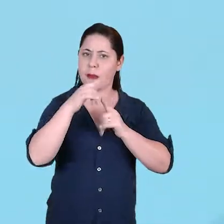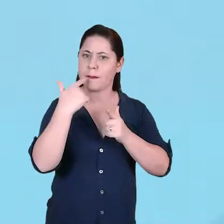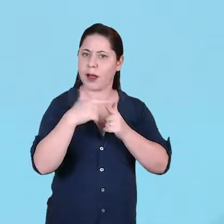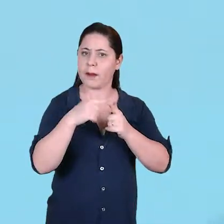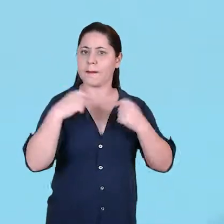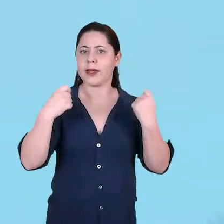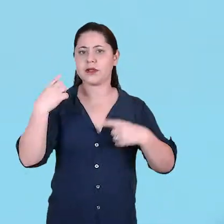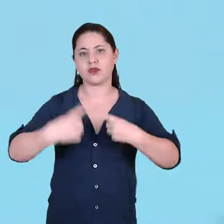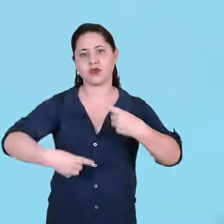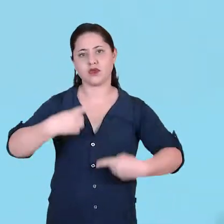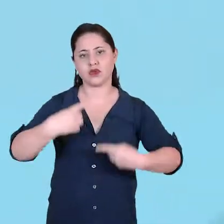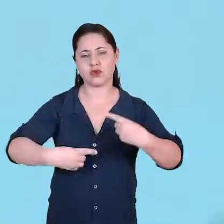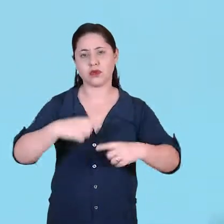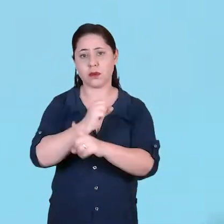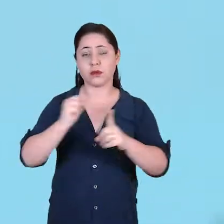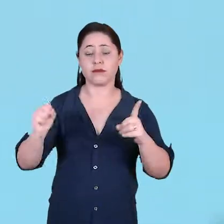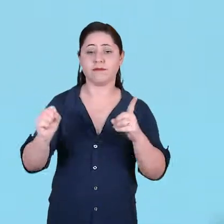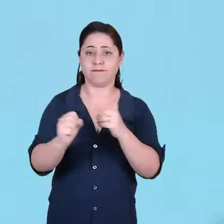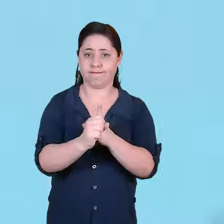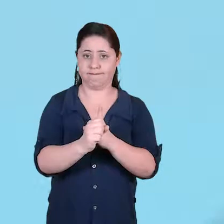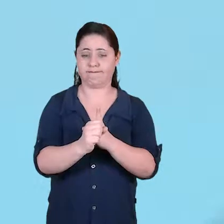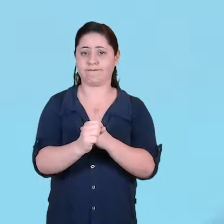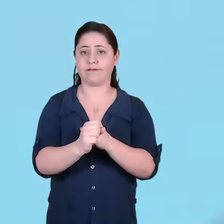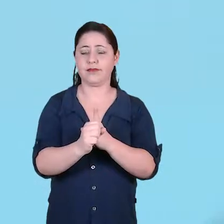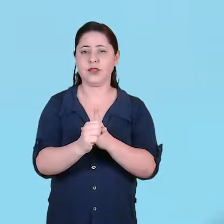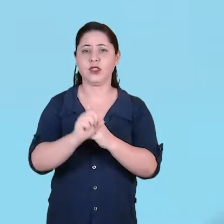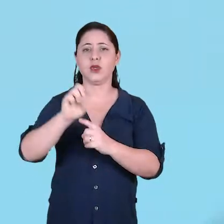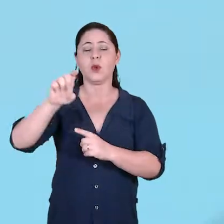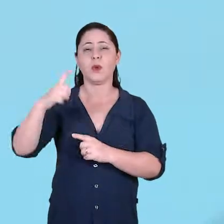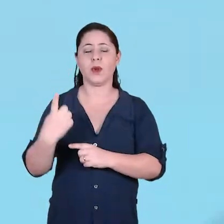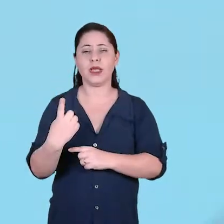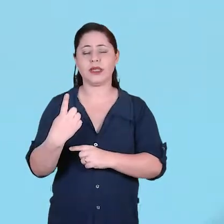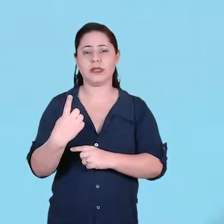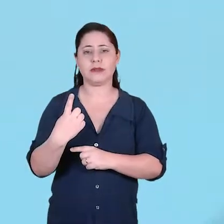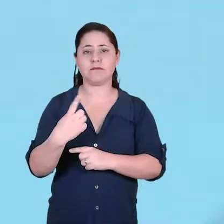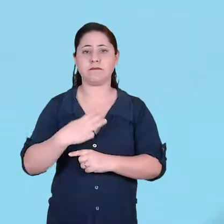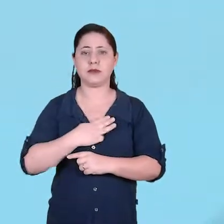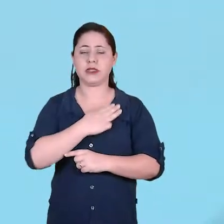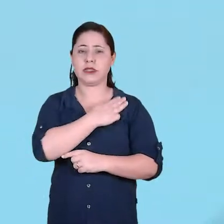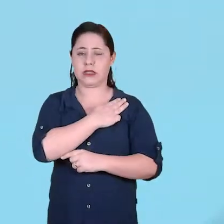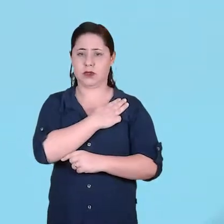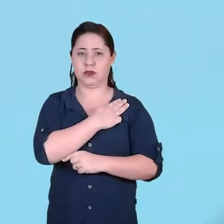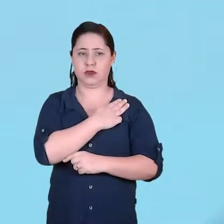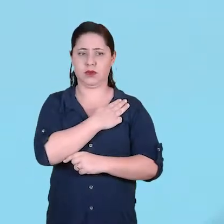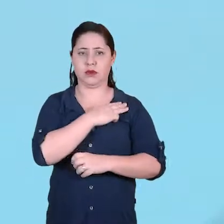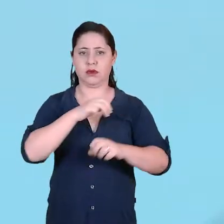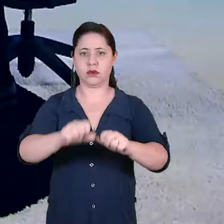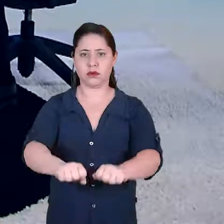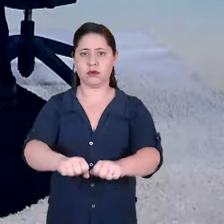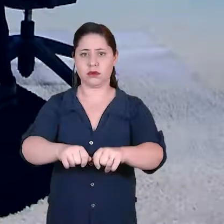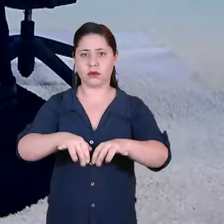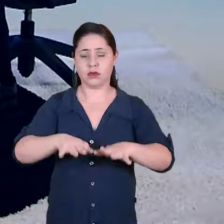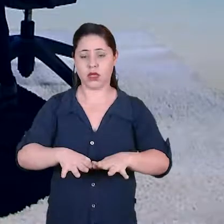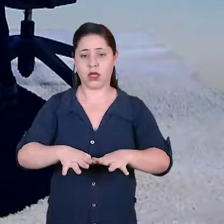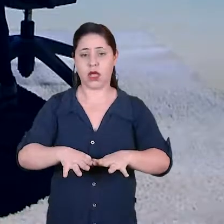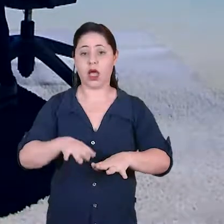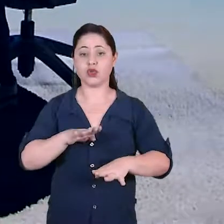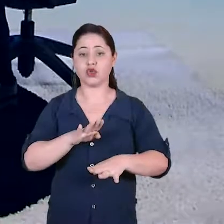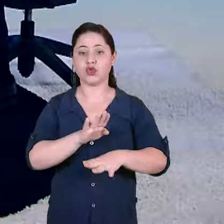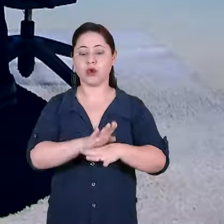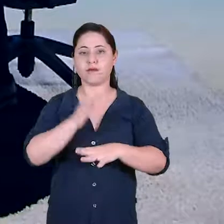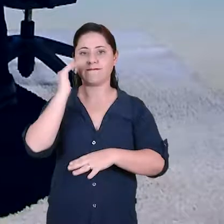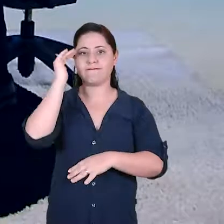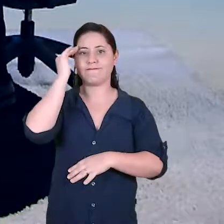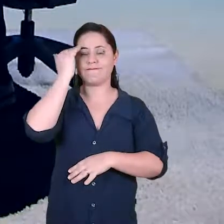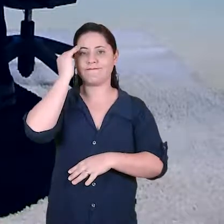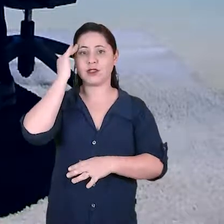de ser discutidos pela sociedade, e o ex-ministro Gabas, nessa audiência pública, ele nos ajudou a entender